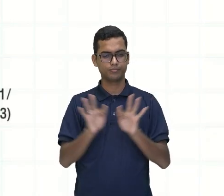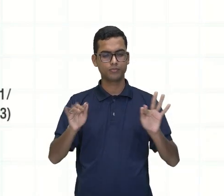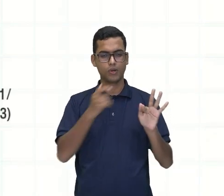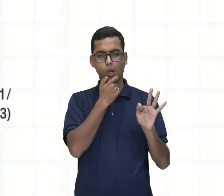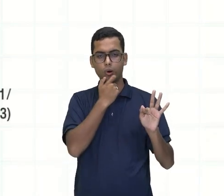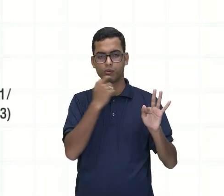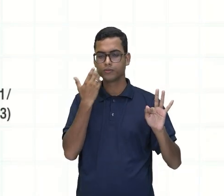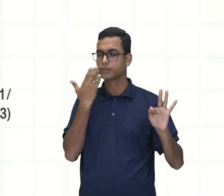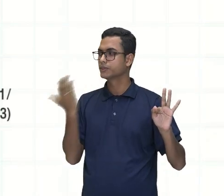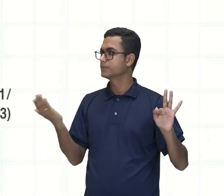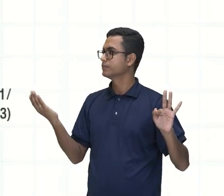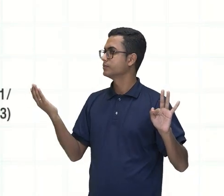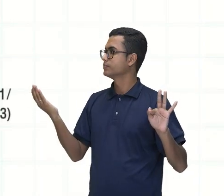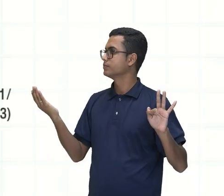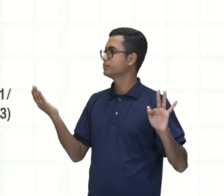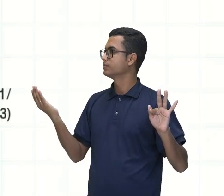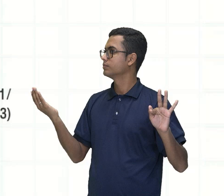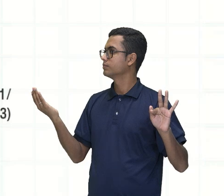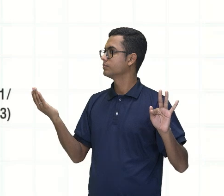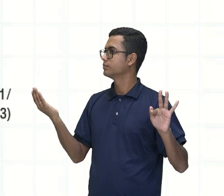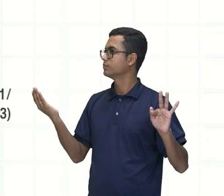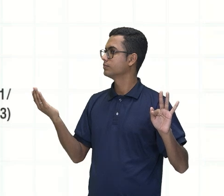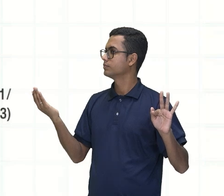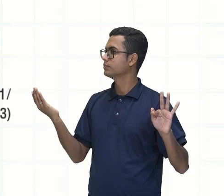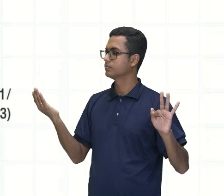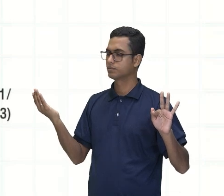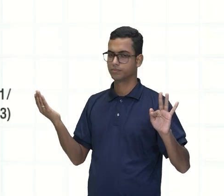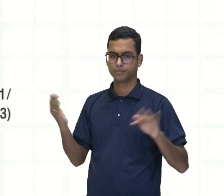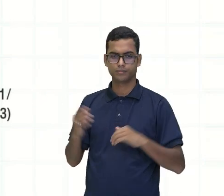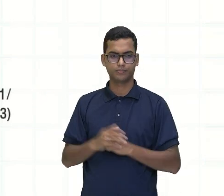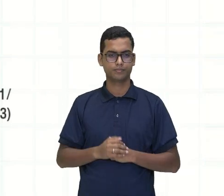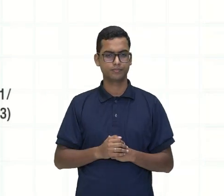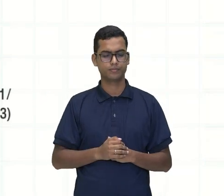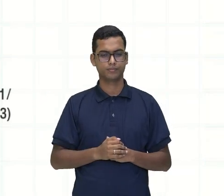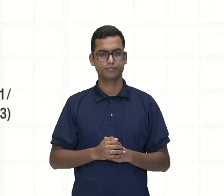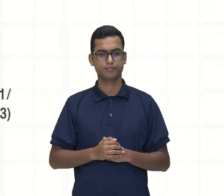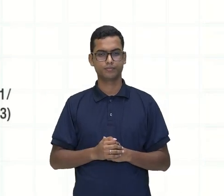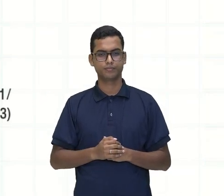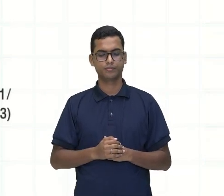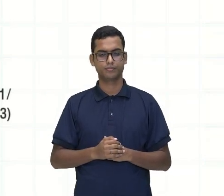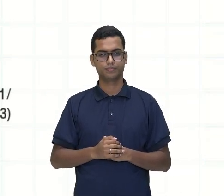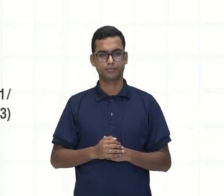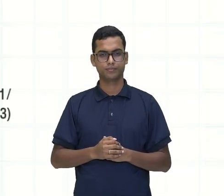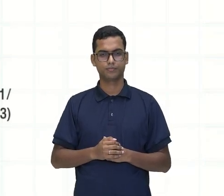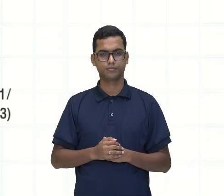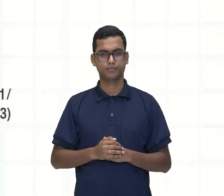it. Eu gostei do filme, não é? Que é o It. Because